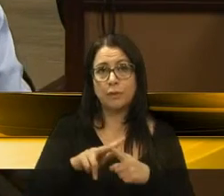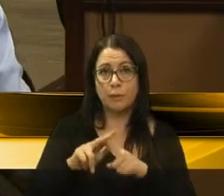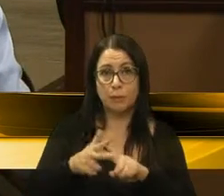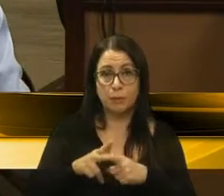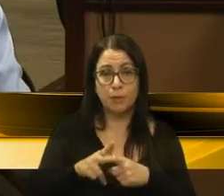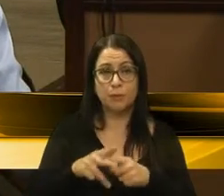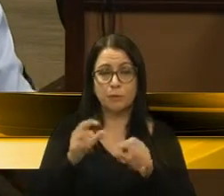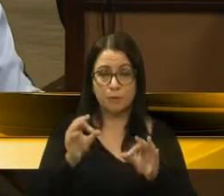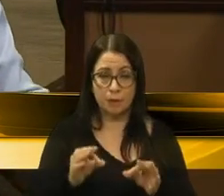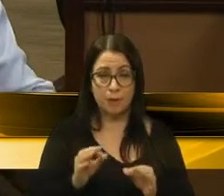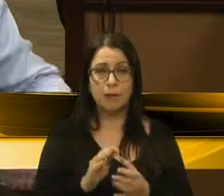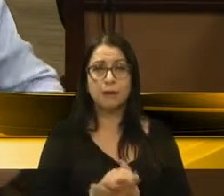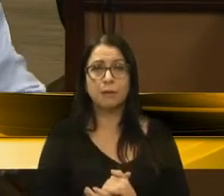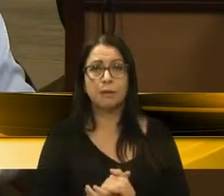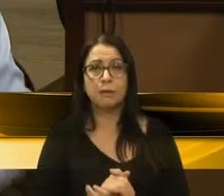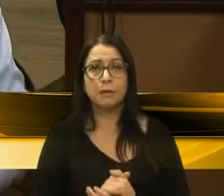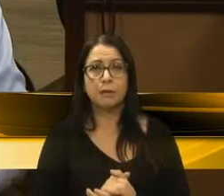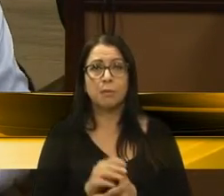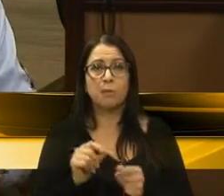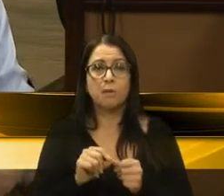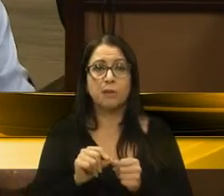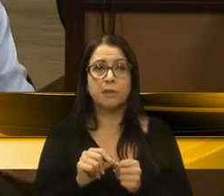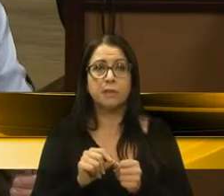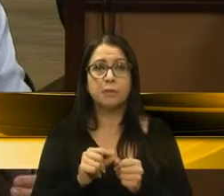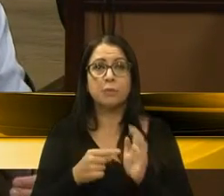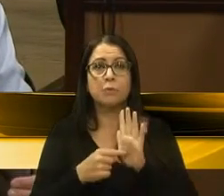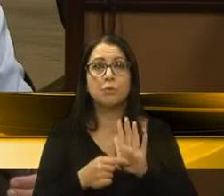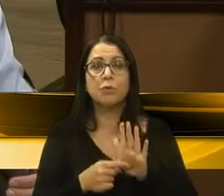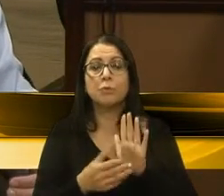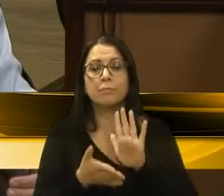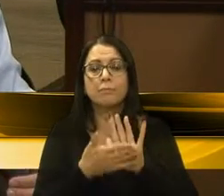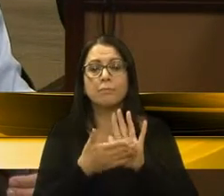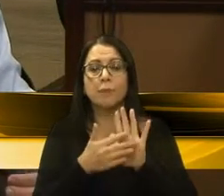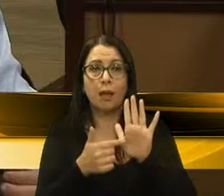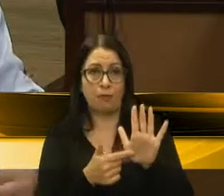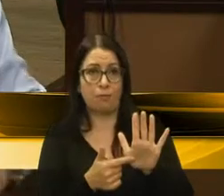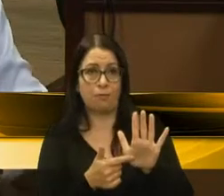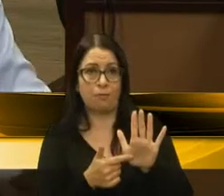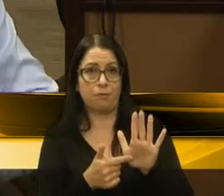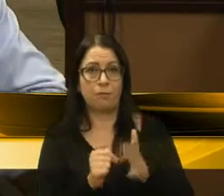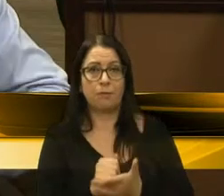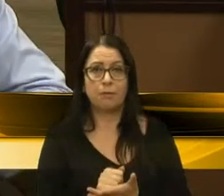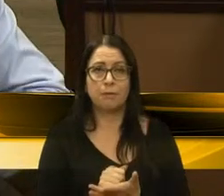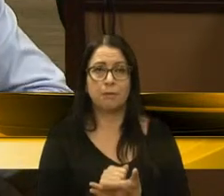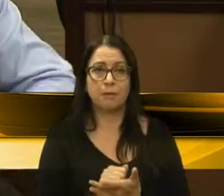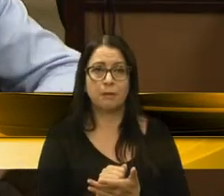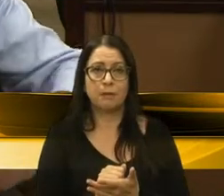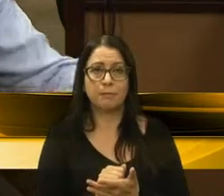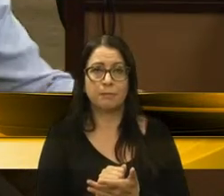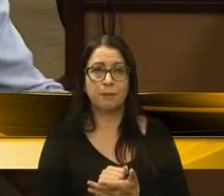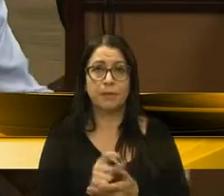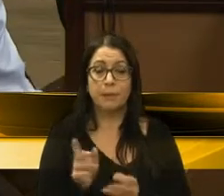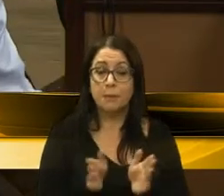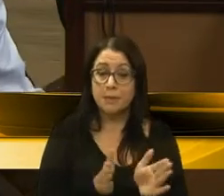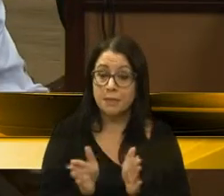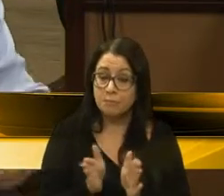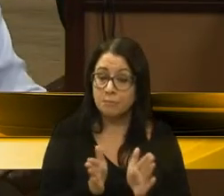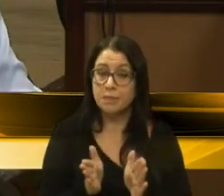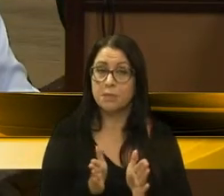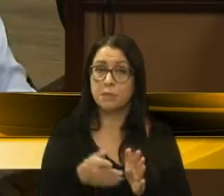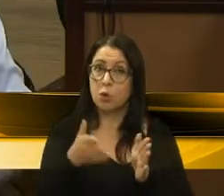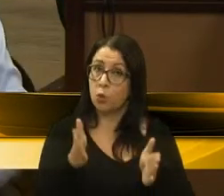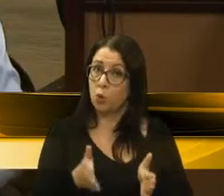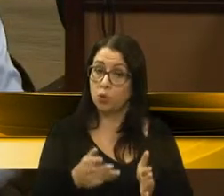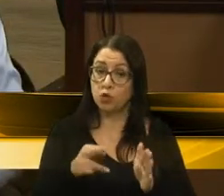manutenção devida, para fazer o que a senhora trouxe em pauta, a situação da acessibilidade, que hoje é